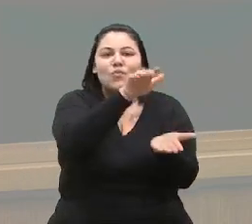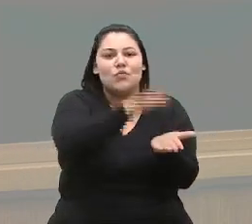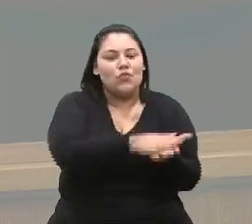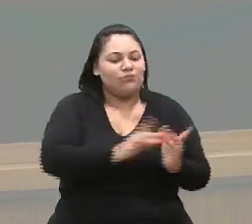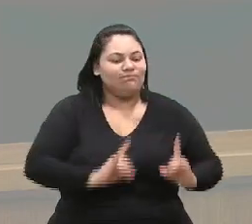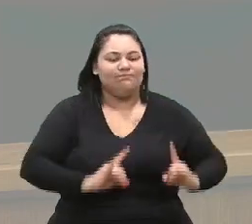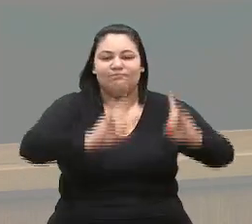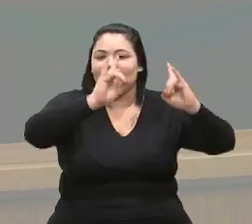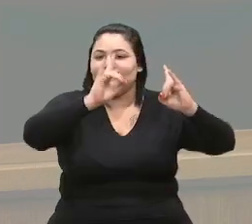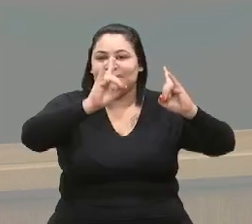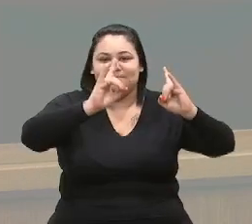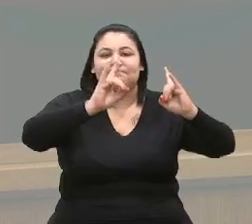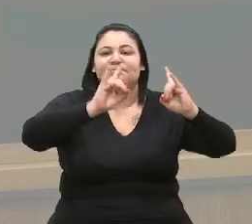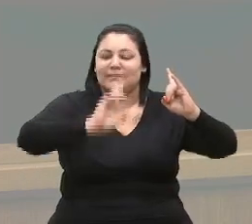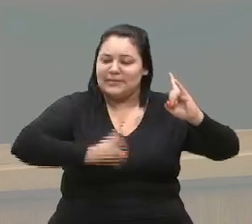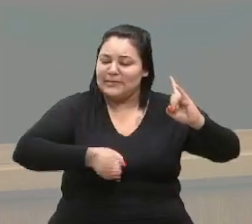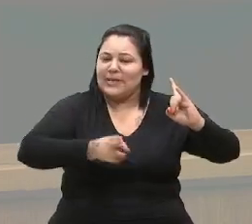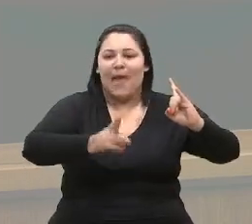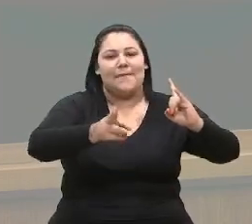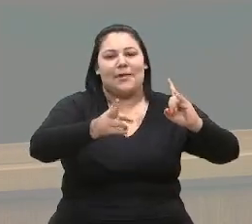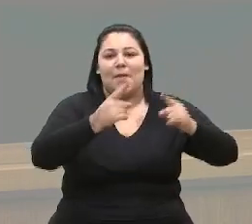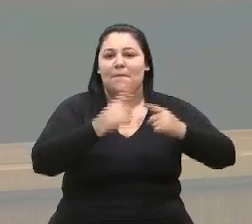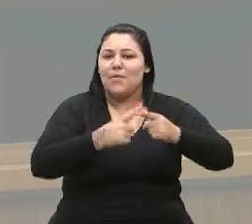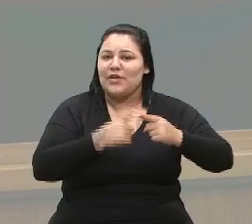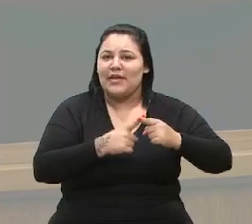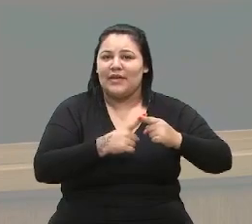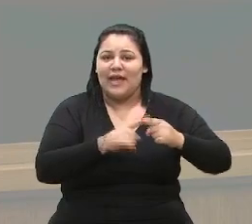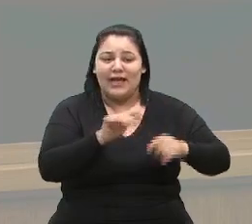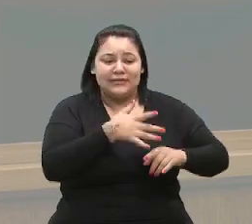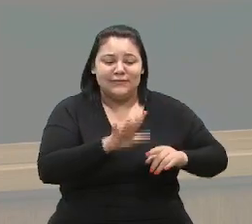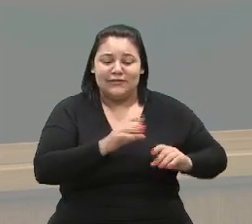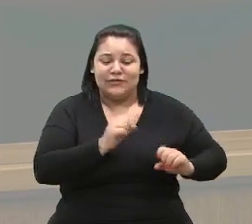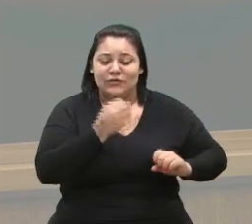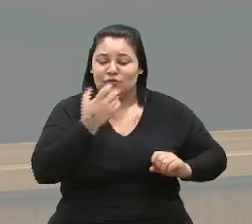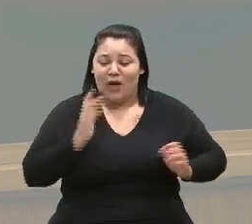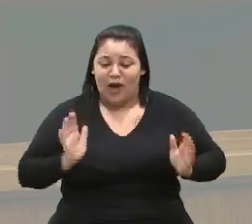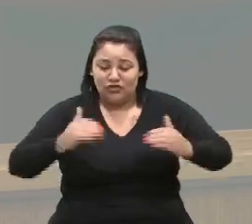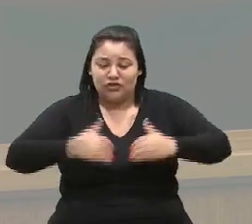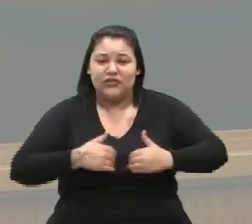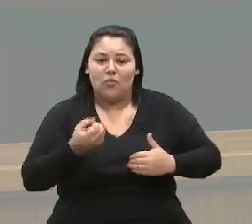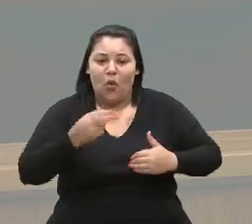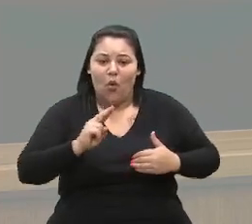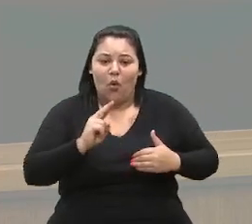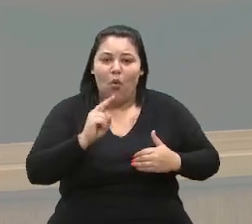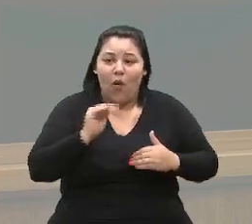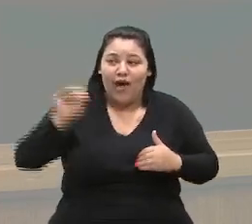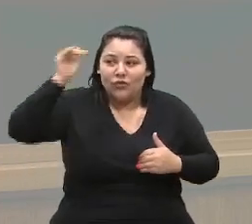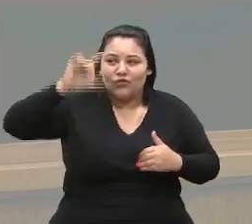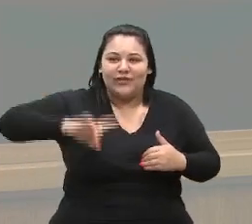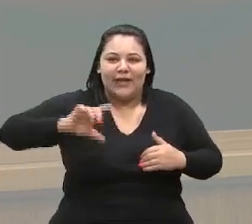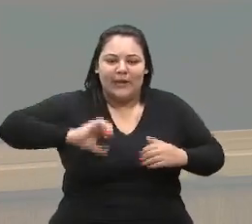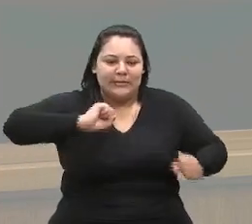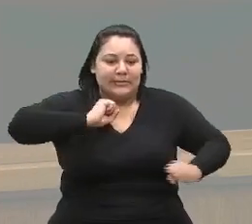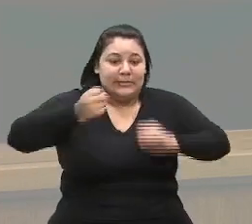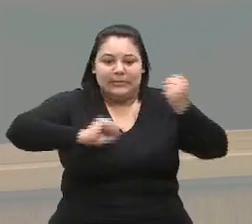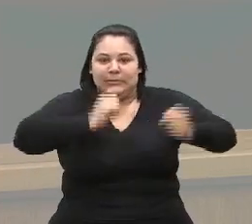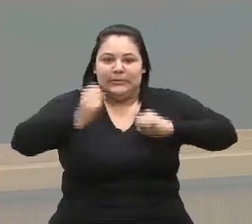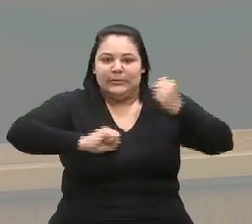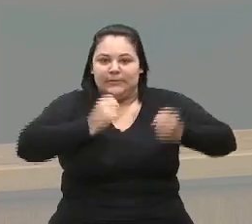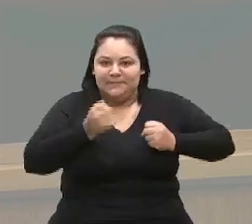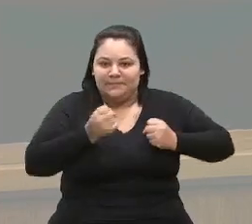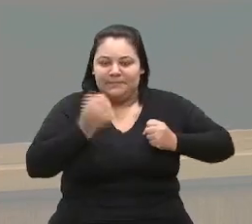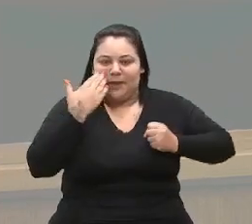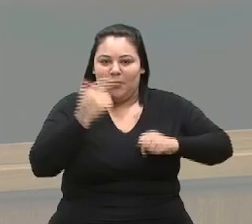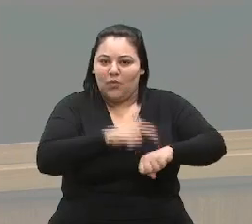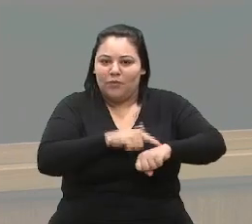por causa às vezes, as crianças ou adolescentes, ou até adulto, têm algumas crises. E nesta reunião, que era